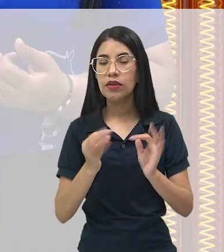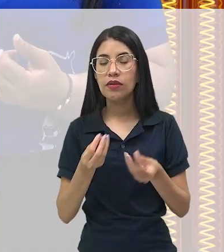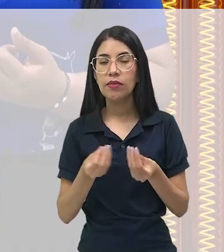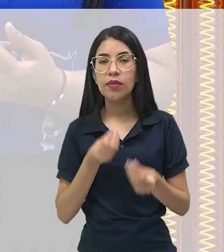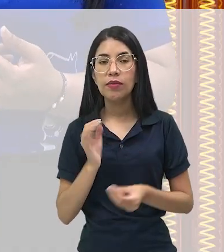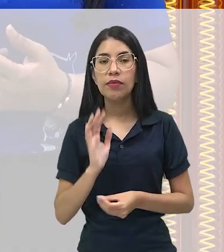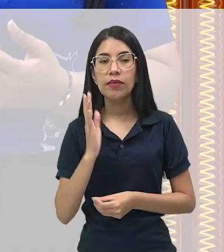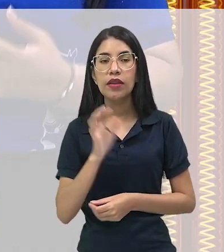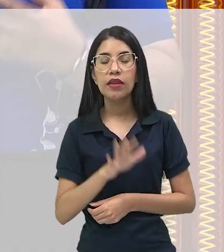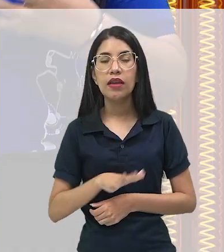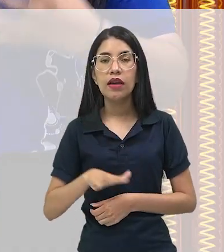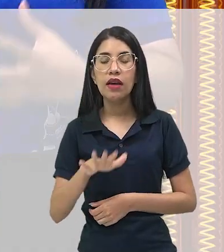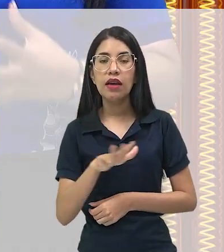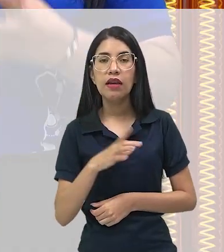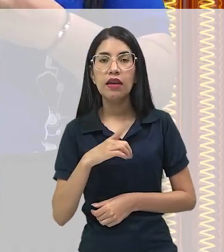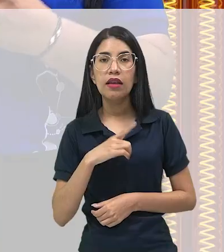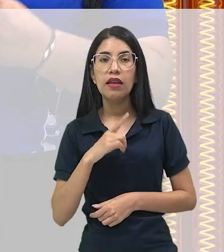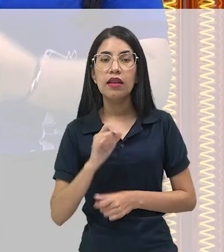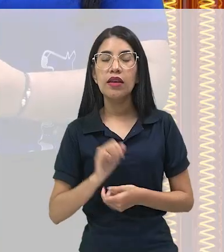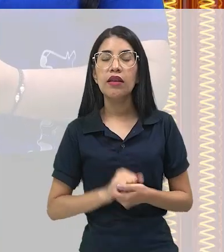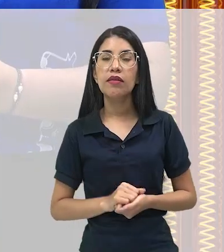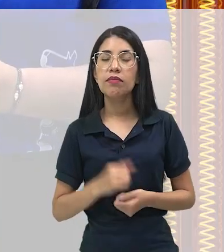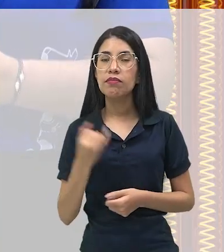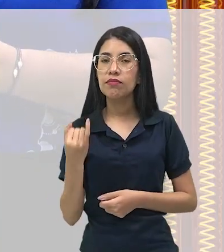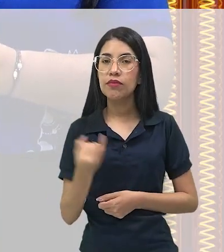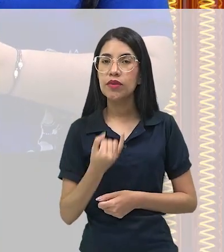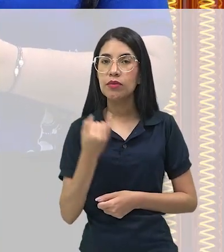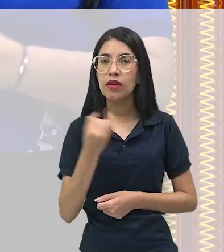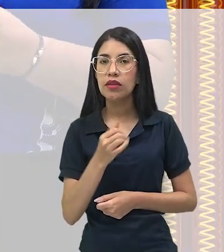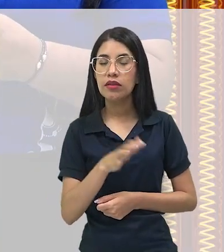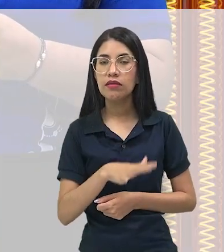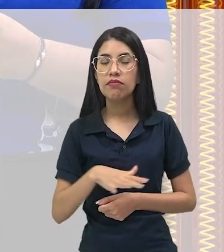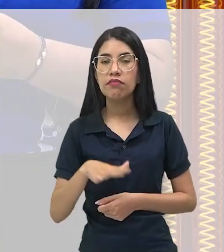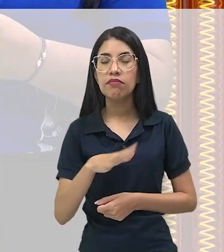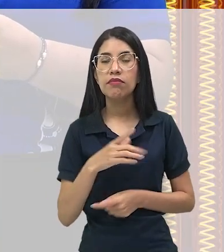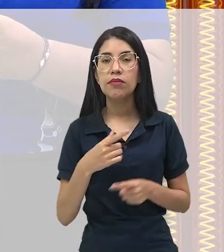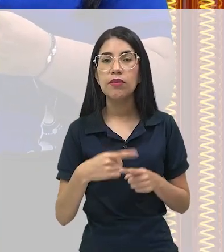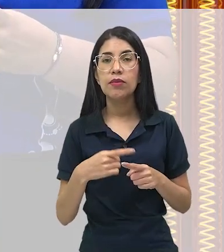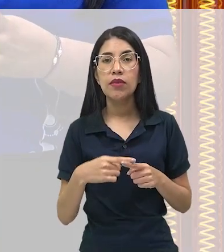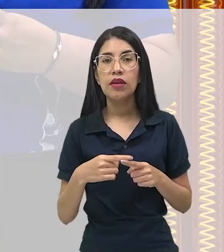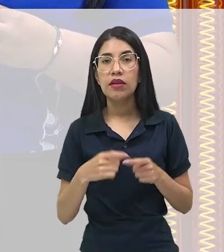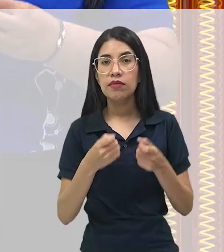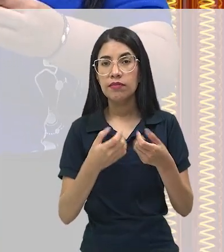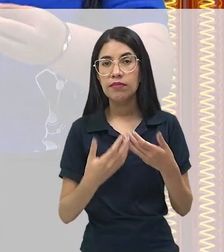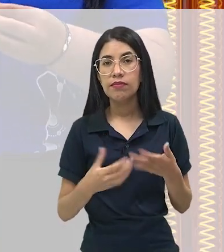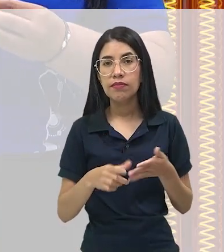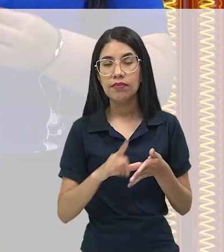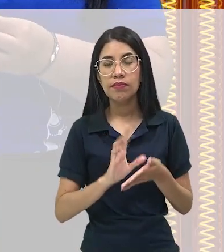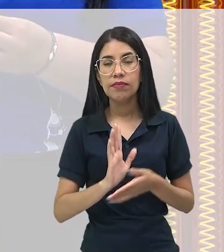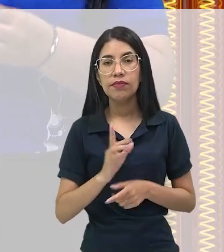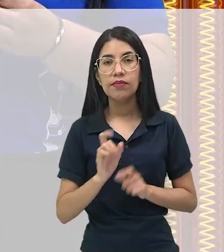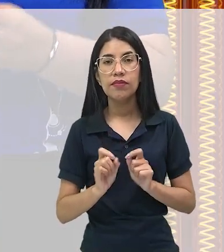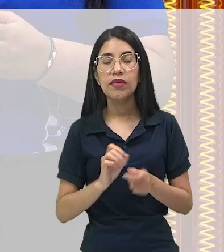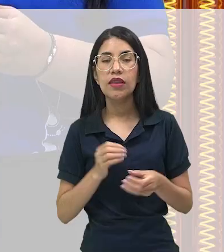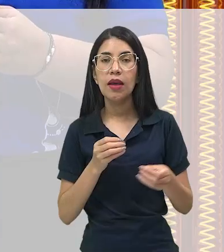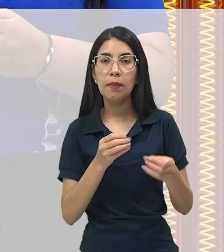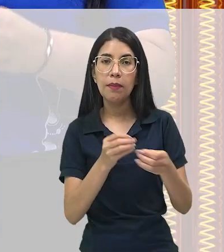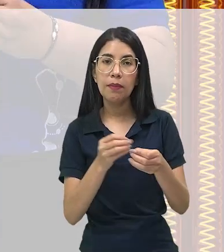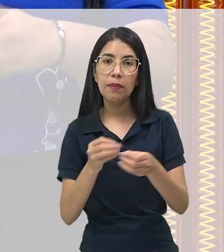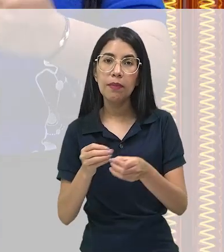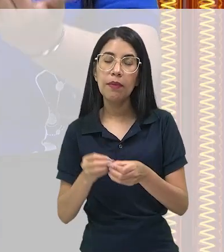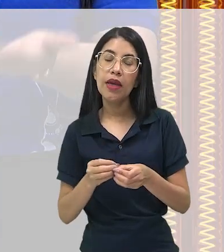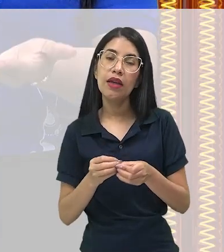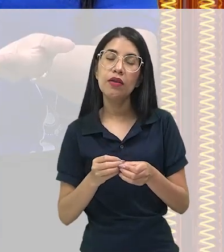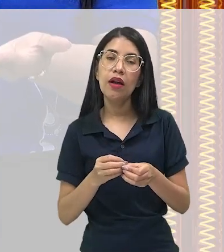então, que é um espaço de grande importância, porque ela vai estar, como eu já falei, com maior proximidade ao